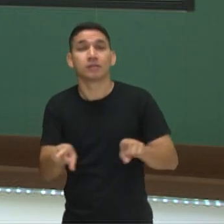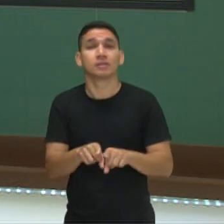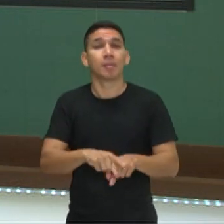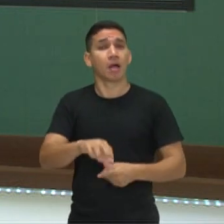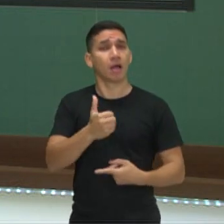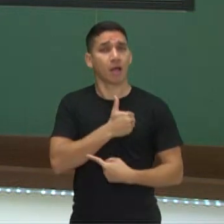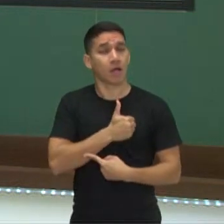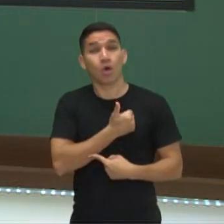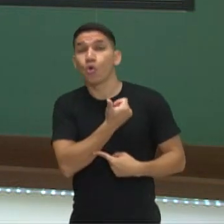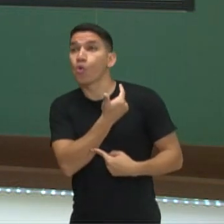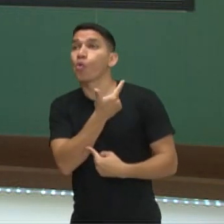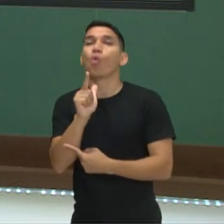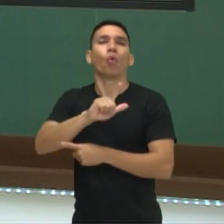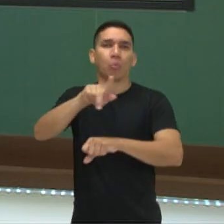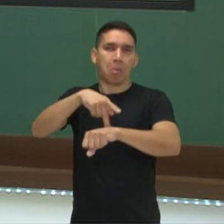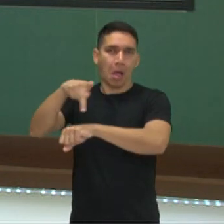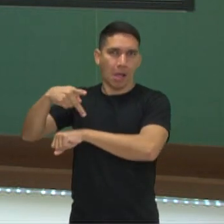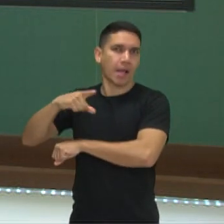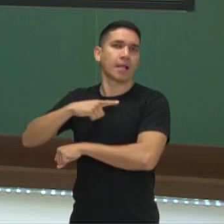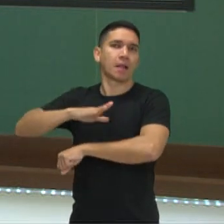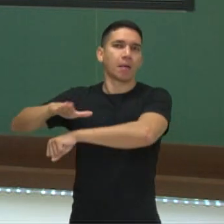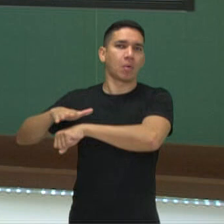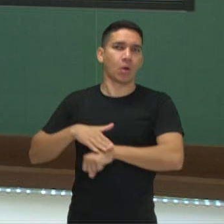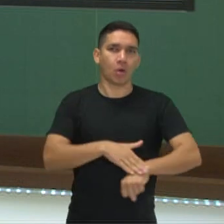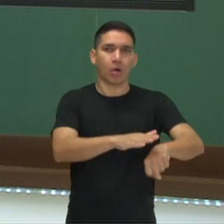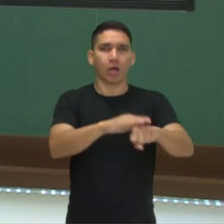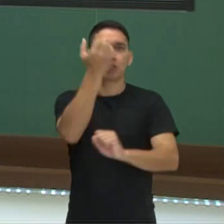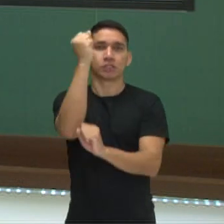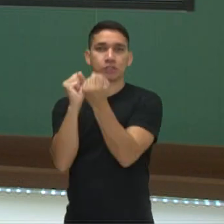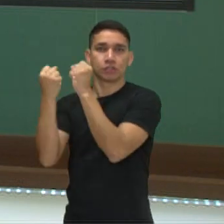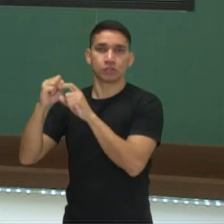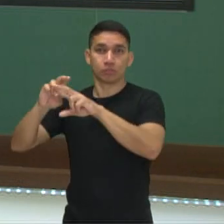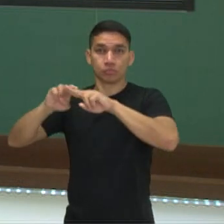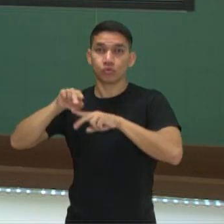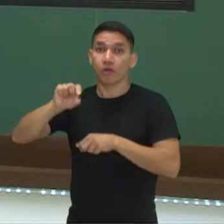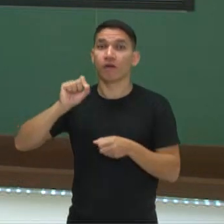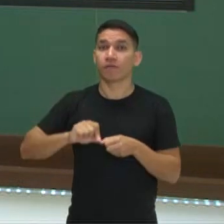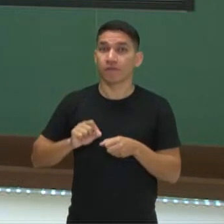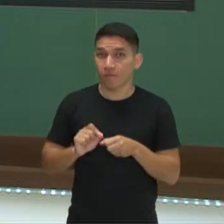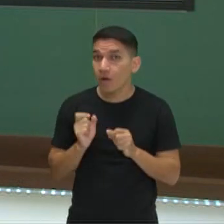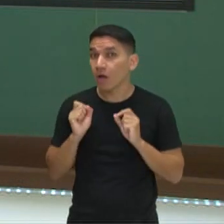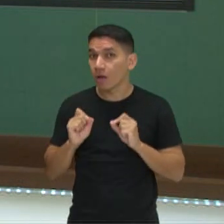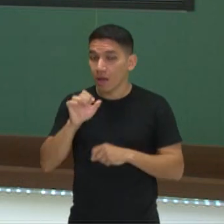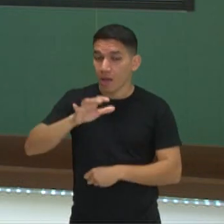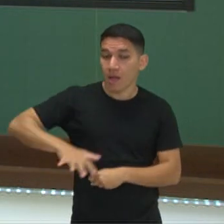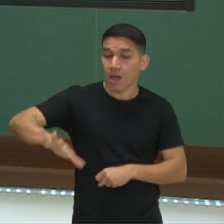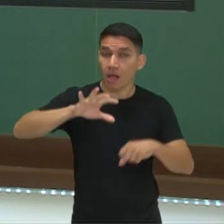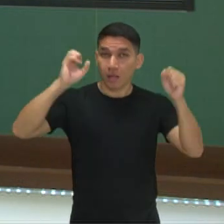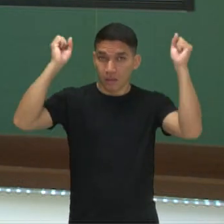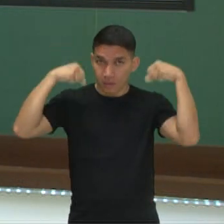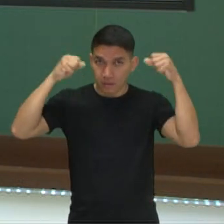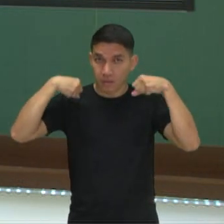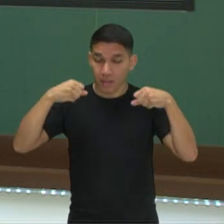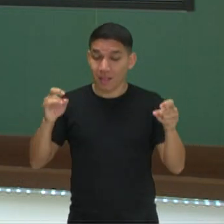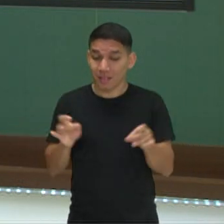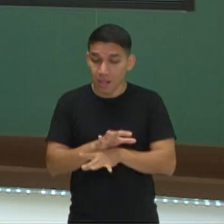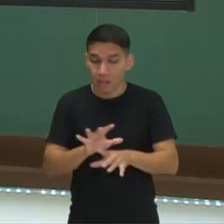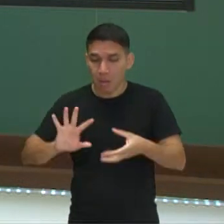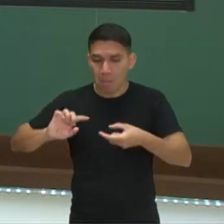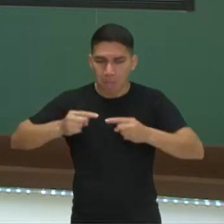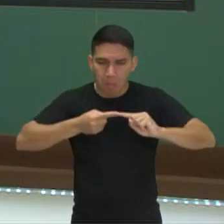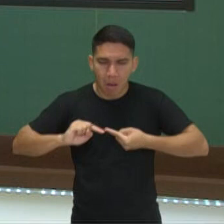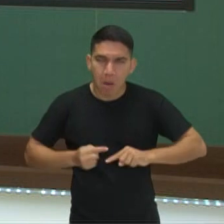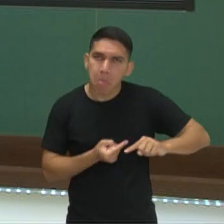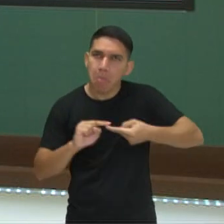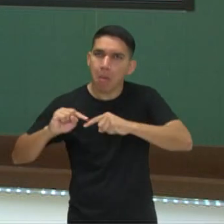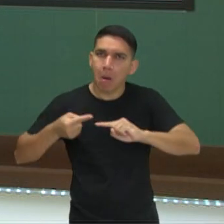outros grandes países que têm suas indústrias. Depois isso é montado em território mexicano e do território mexicano é exportado para principalmente